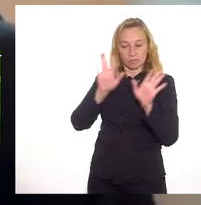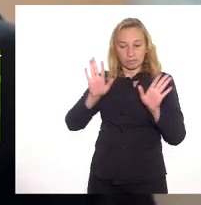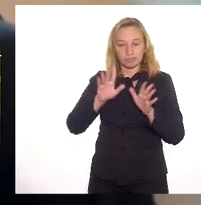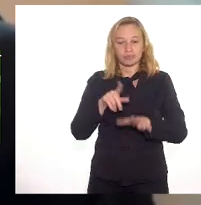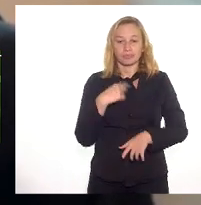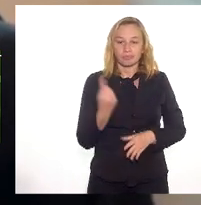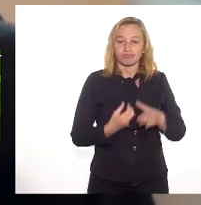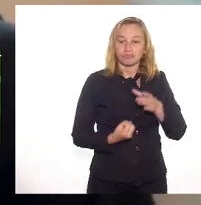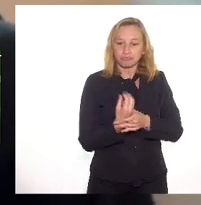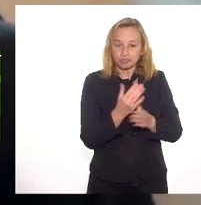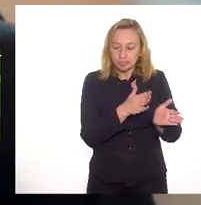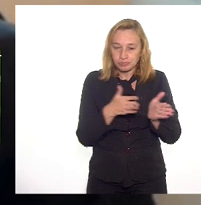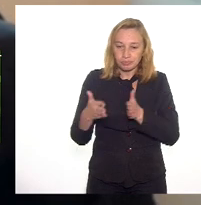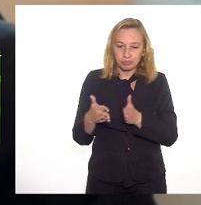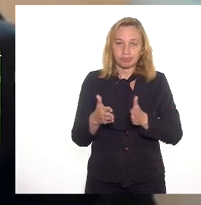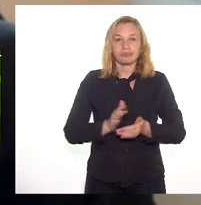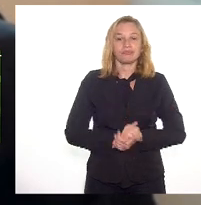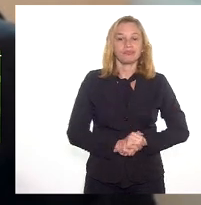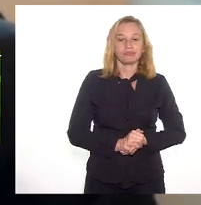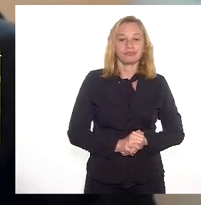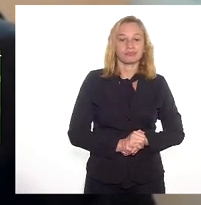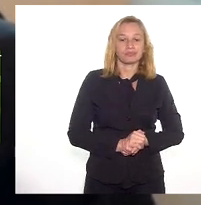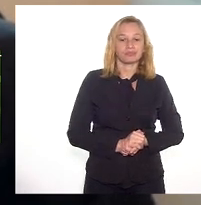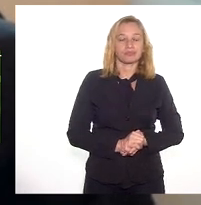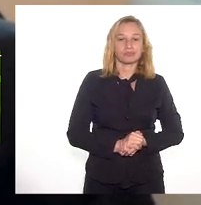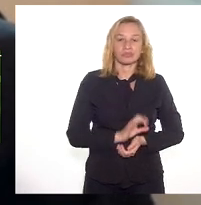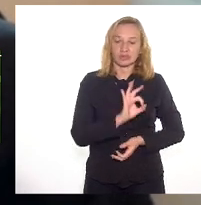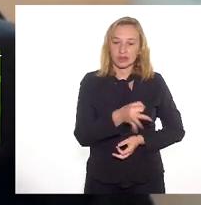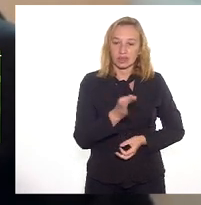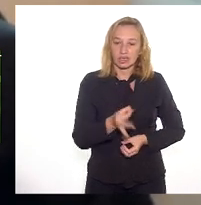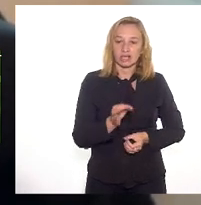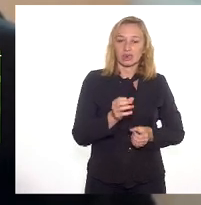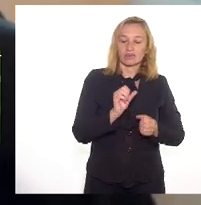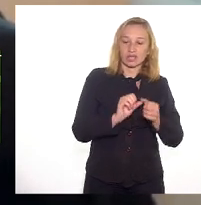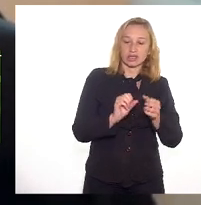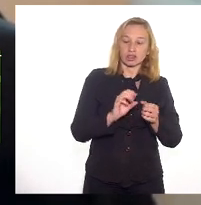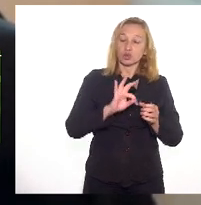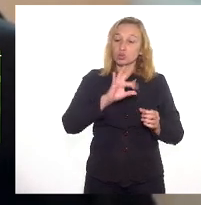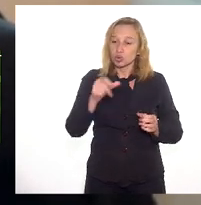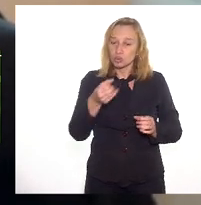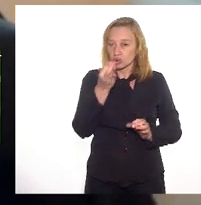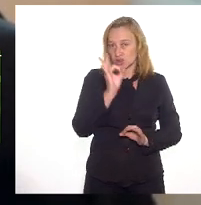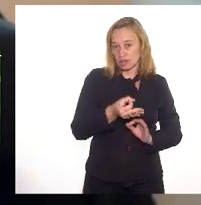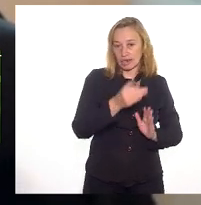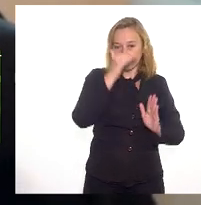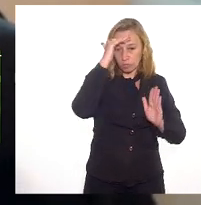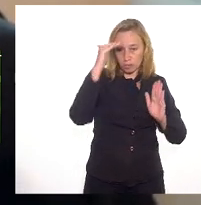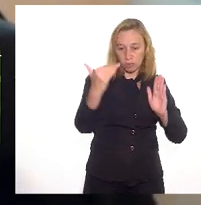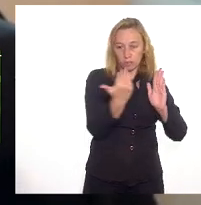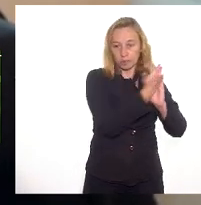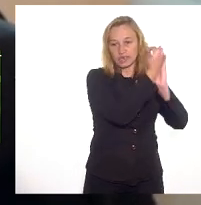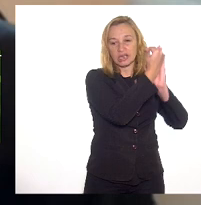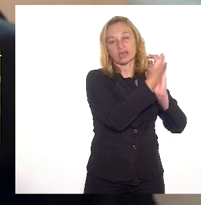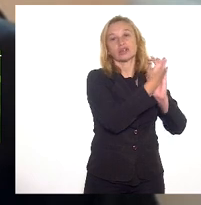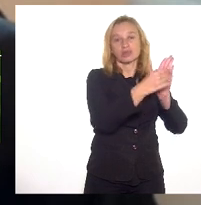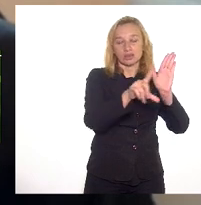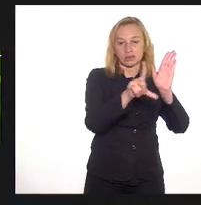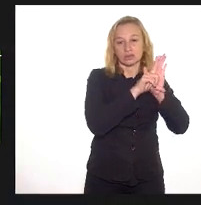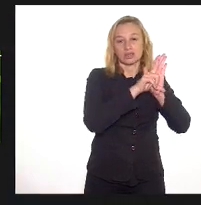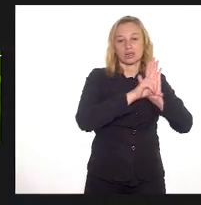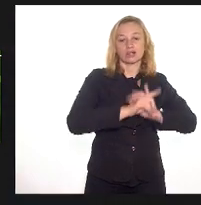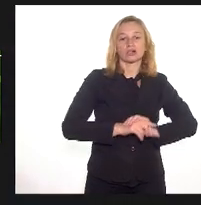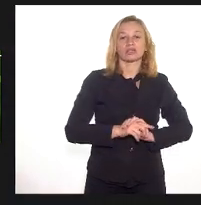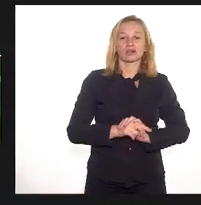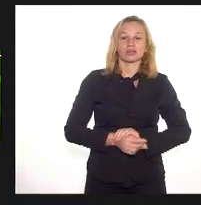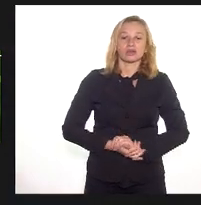nossa posição, que temos certeza que estamos fazendo tudo dentro com uma total aderência à regulamentação